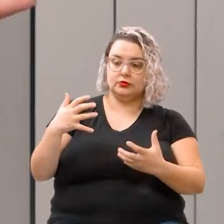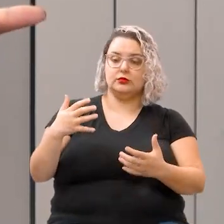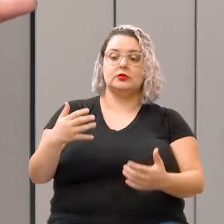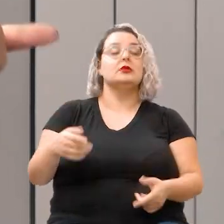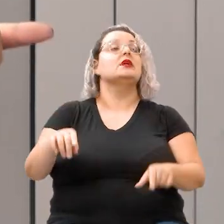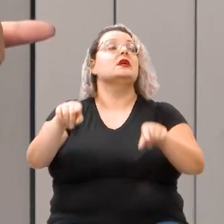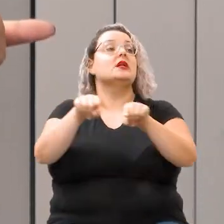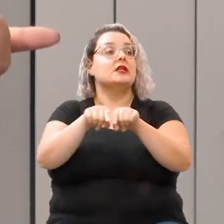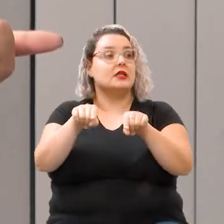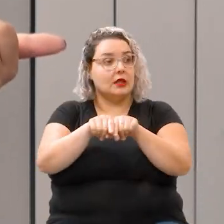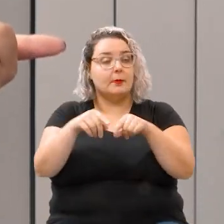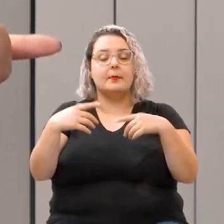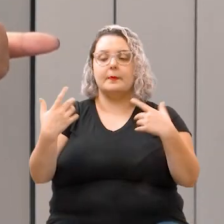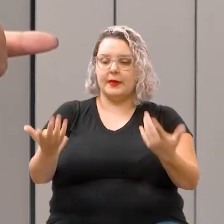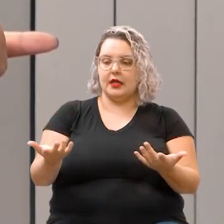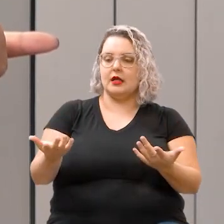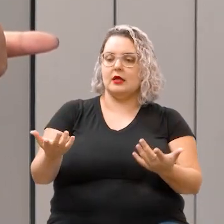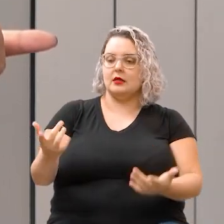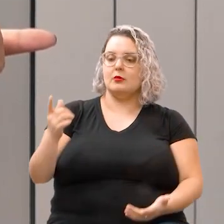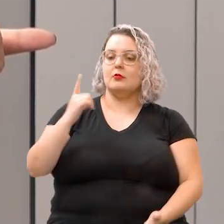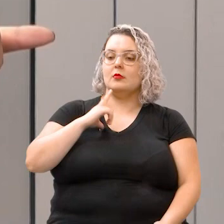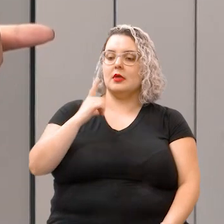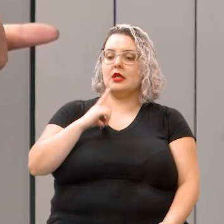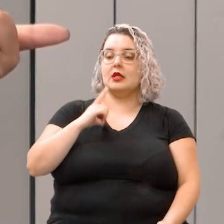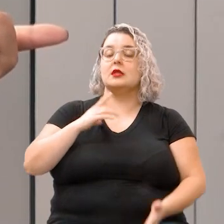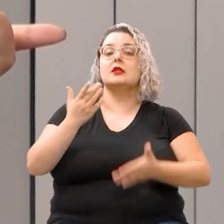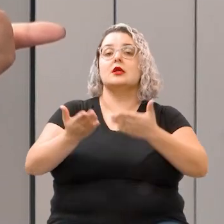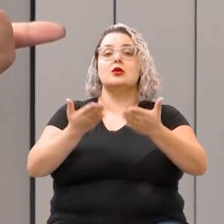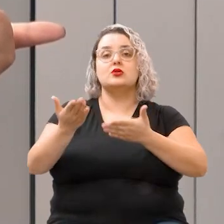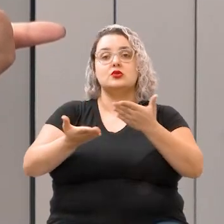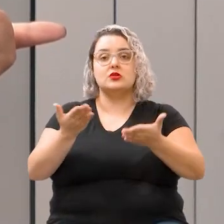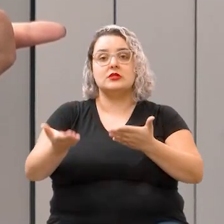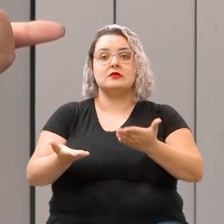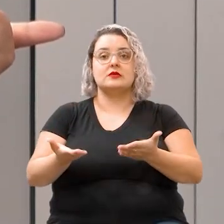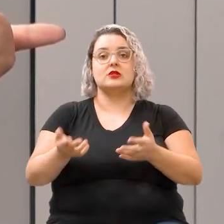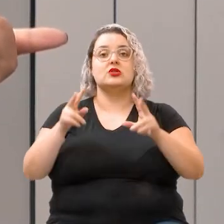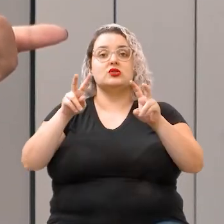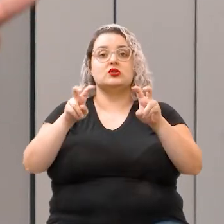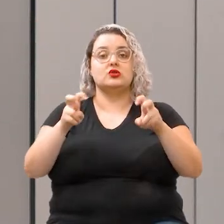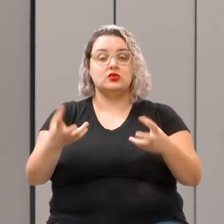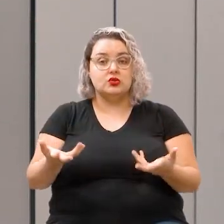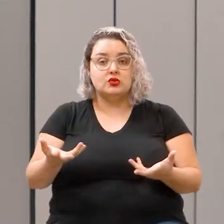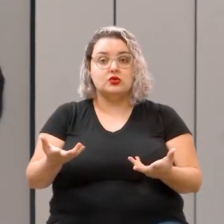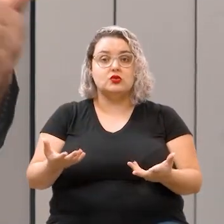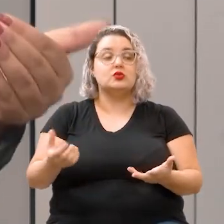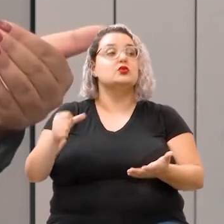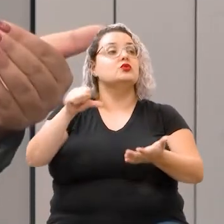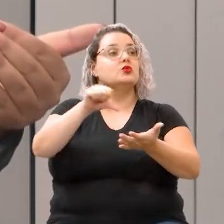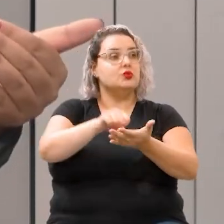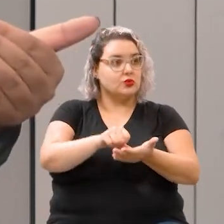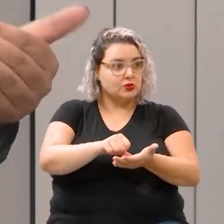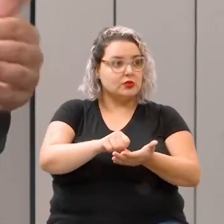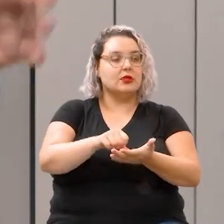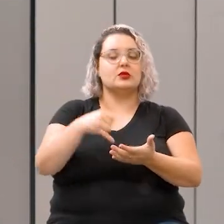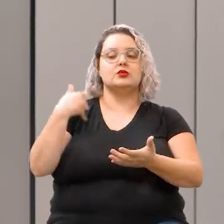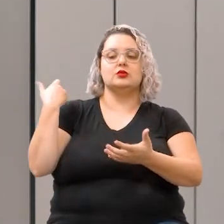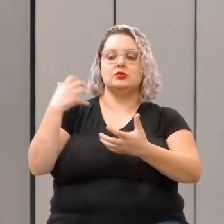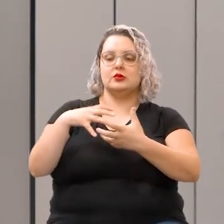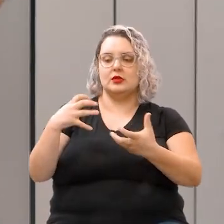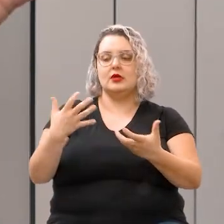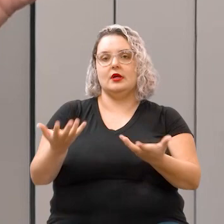está, inclusive, aí para termos uns serviços, né, que a gente chama daquele centro do idoso, que